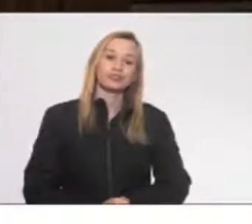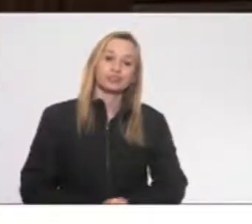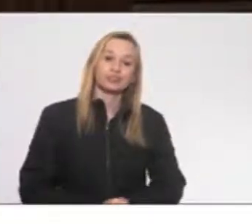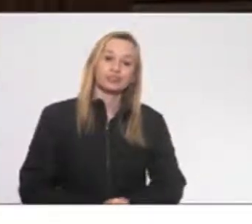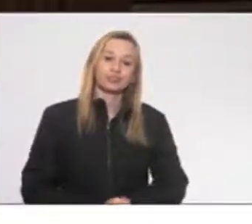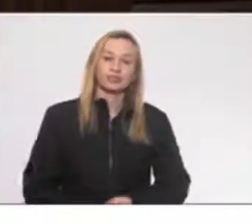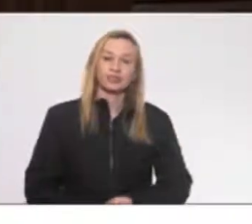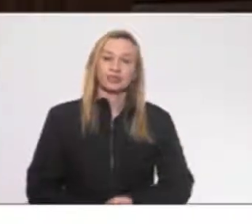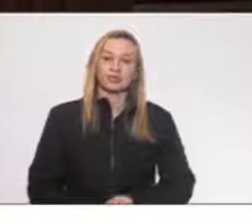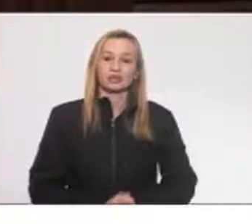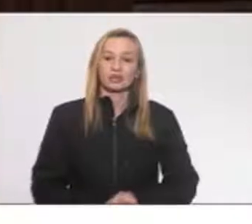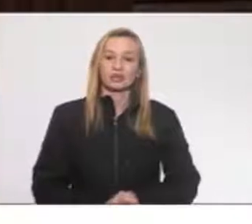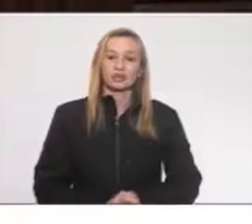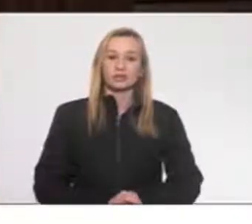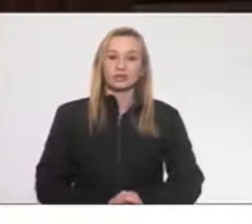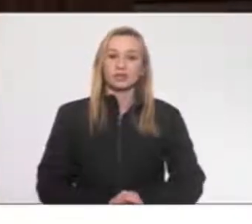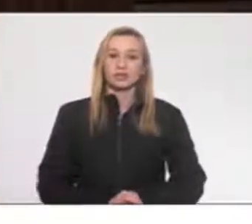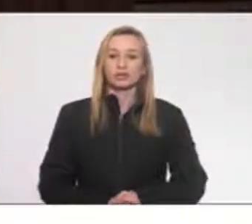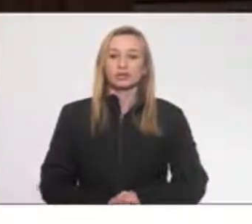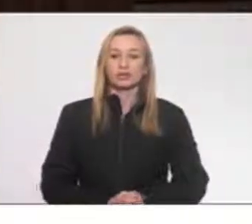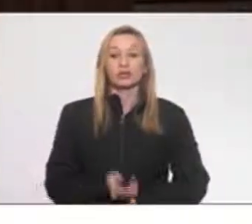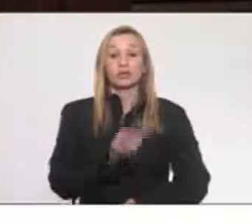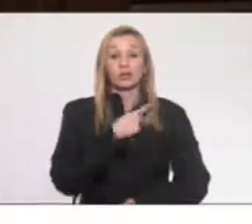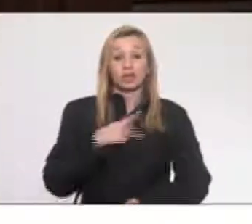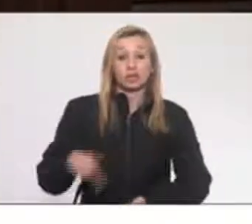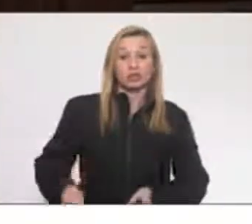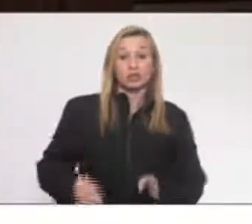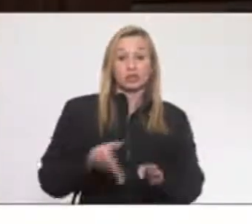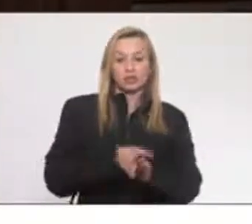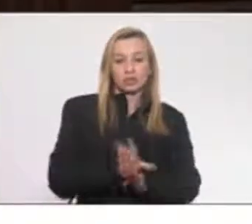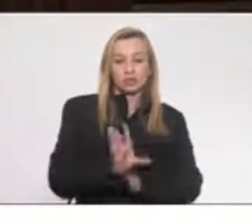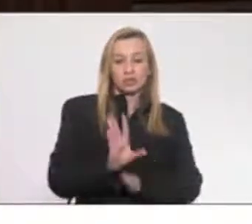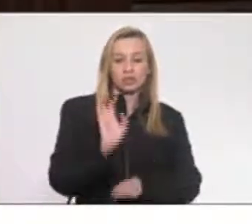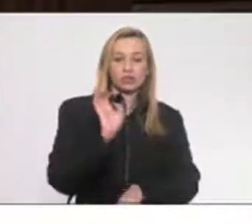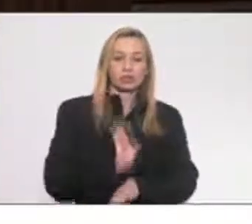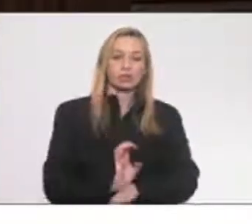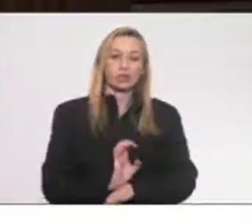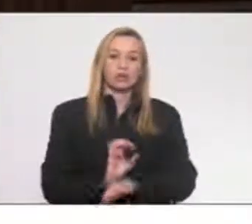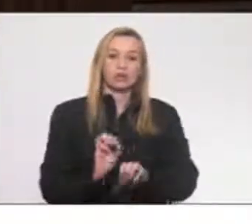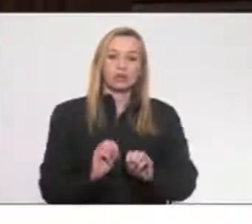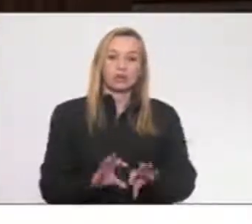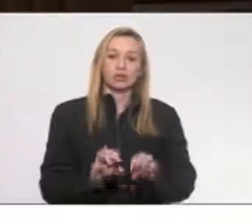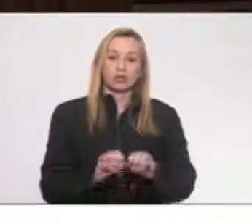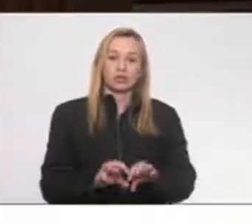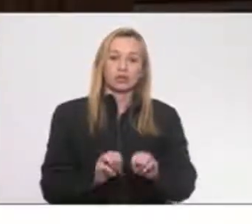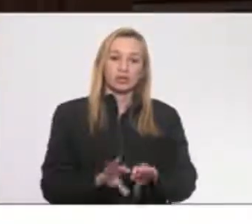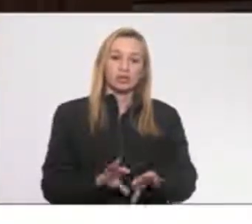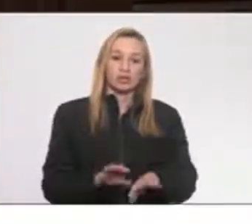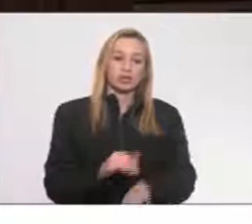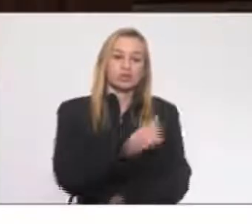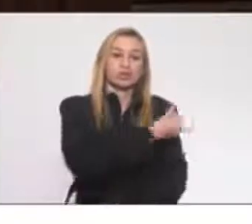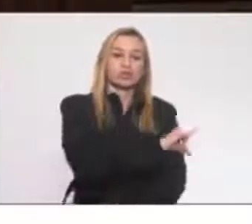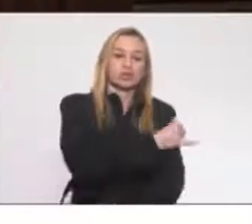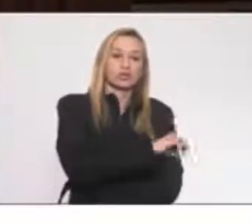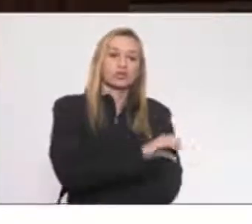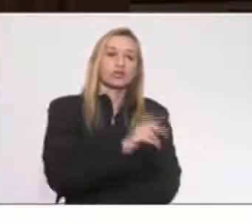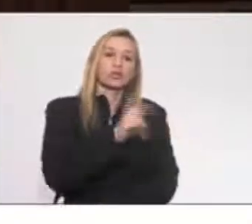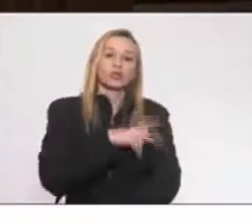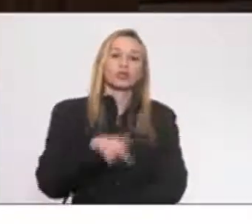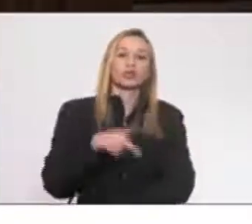recondução da presidenta do Conselho Estadual de Educação do Rio de Janeiro, professora Malvina